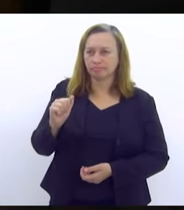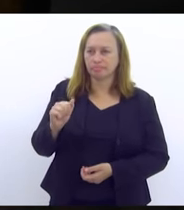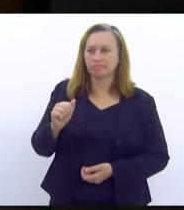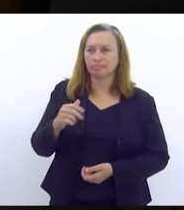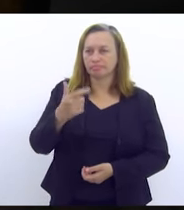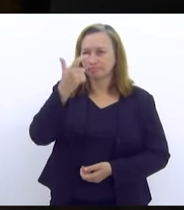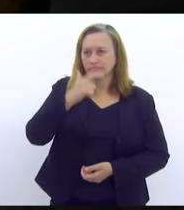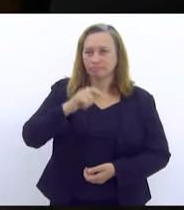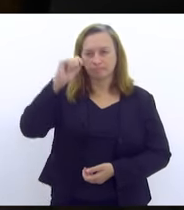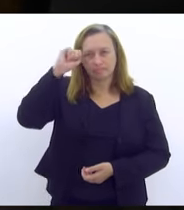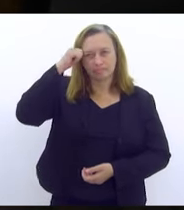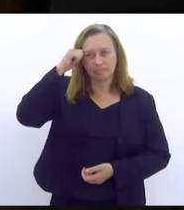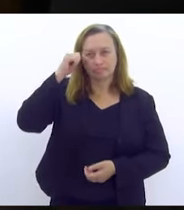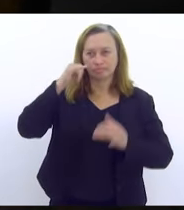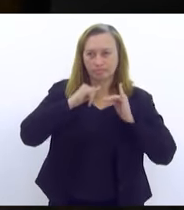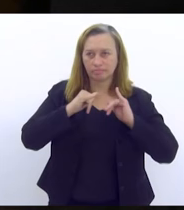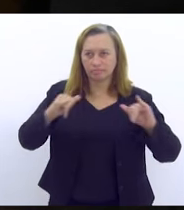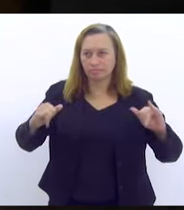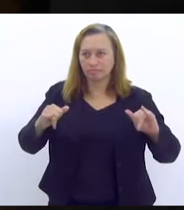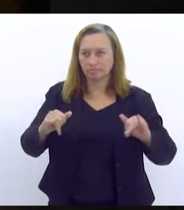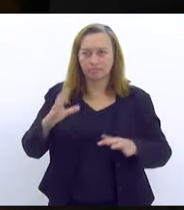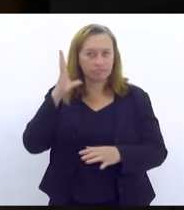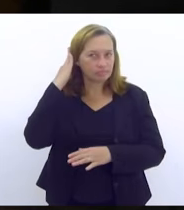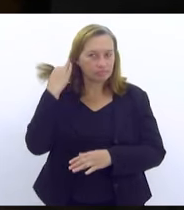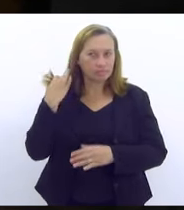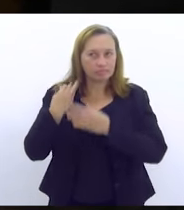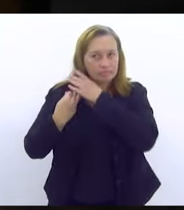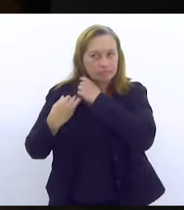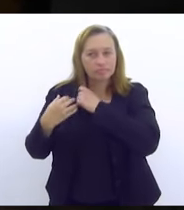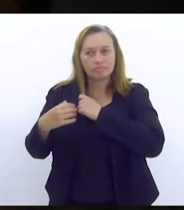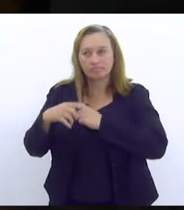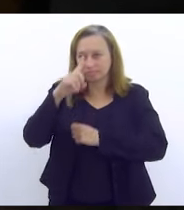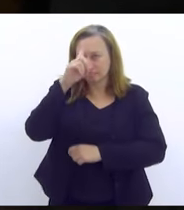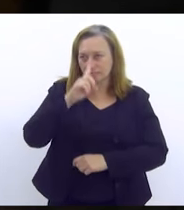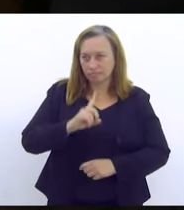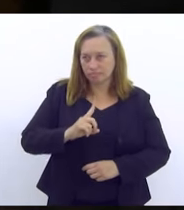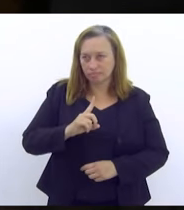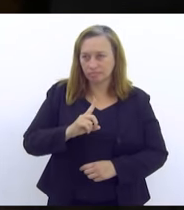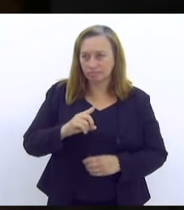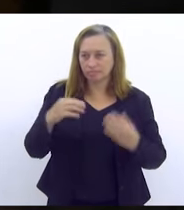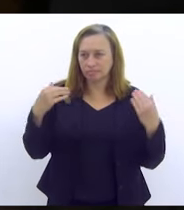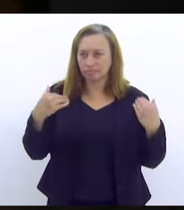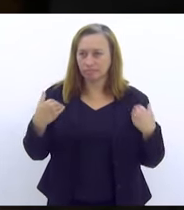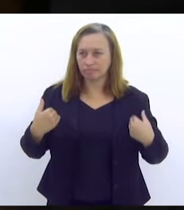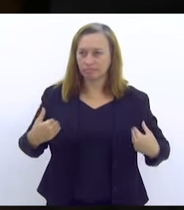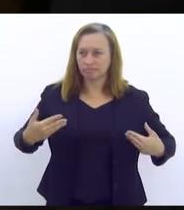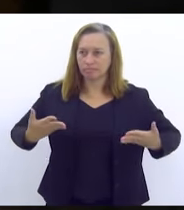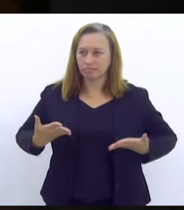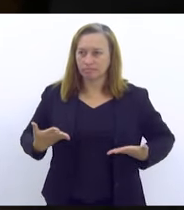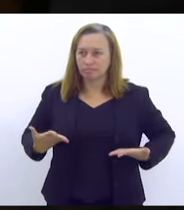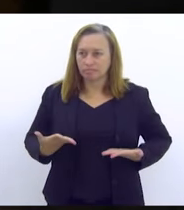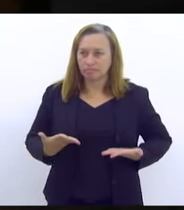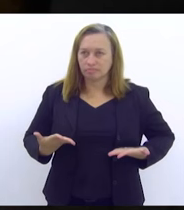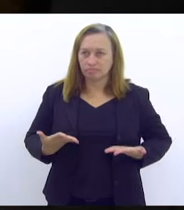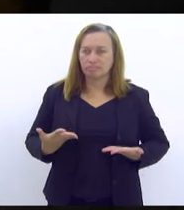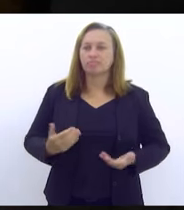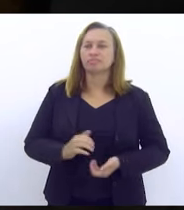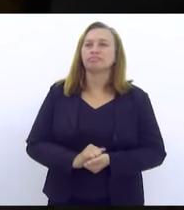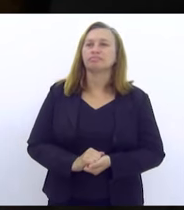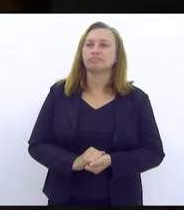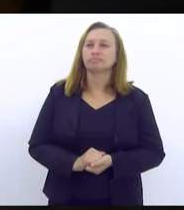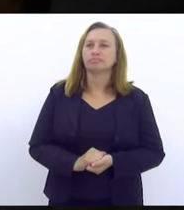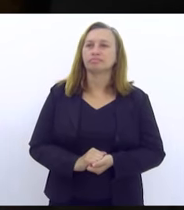negra. Meus cabelos, no momento, estão loiros, à altura dos seios. Estou vestido com